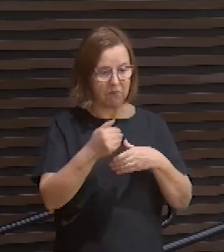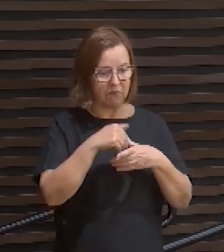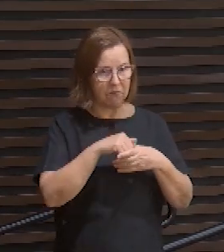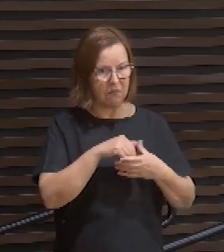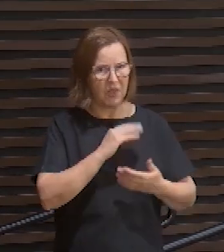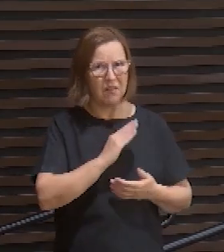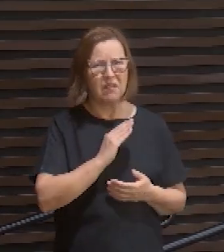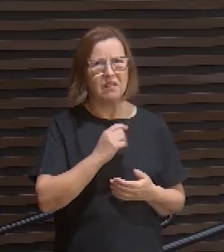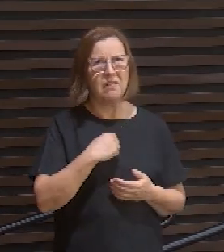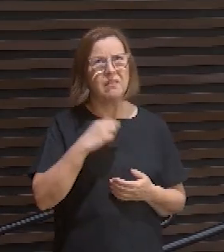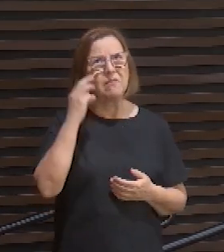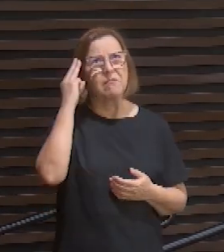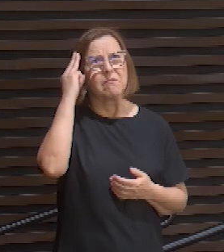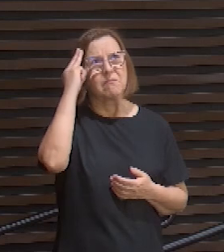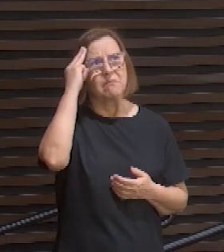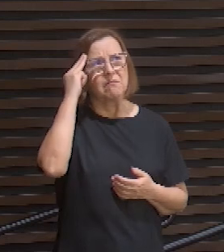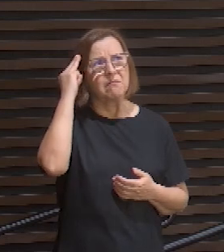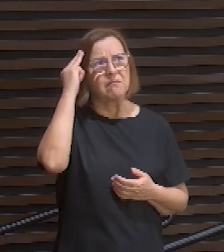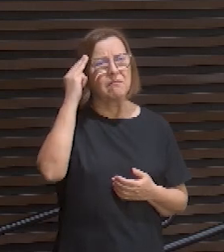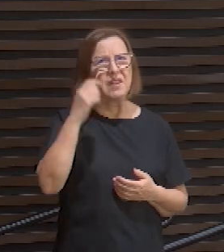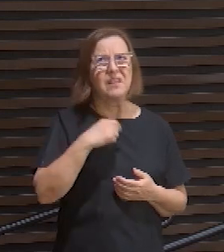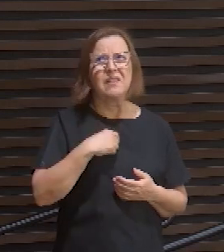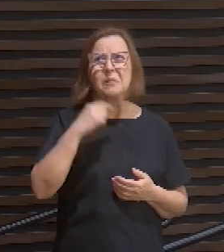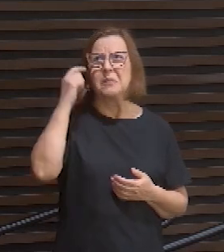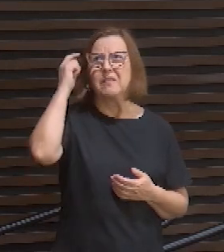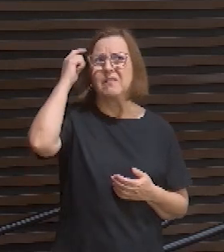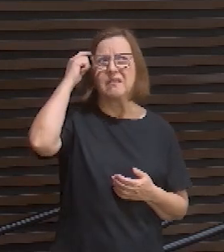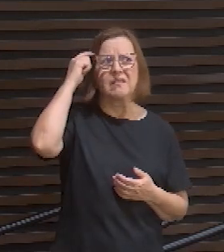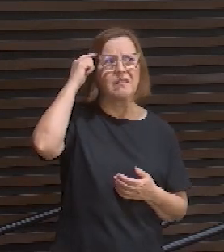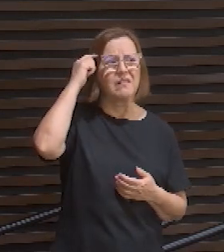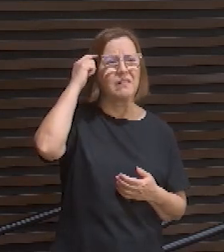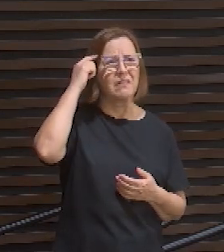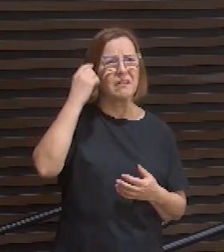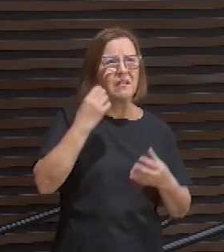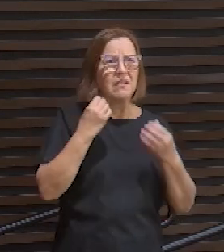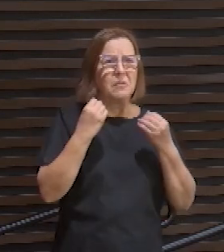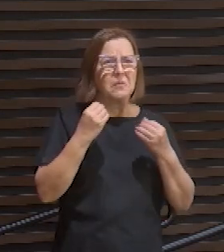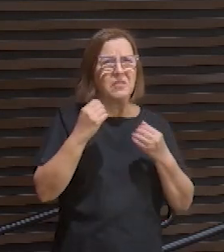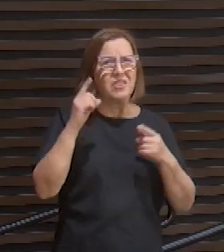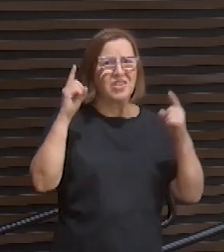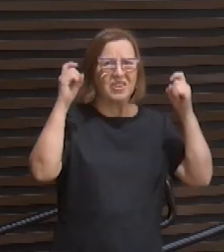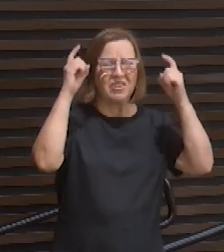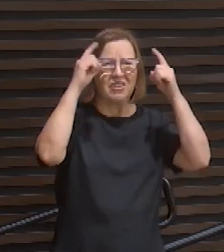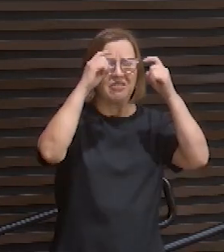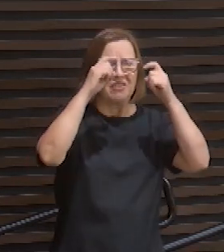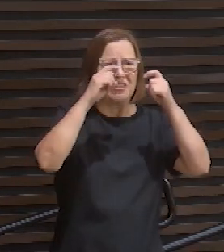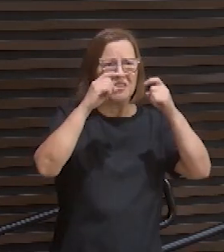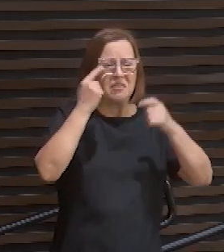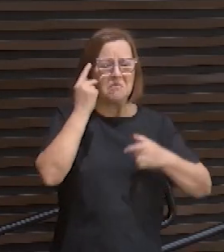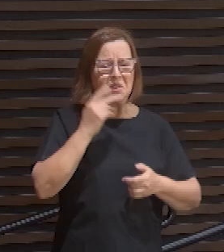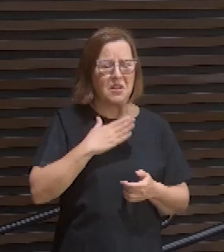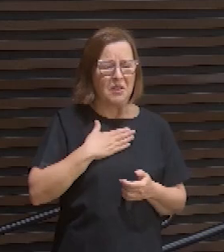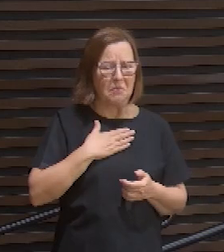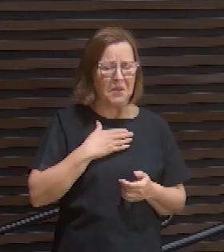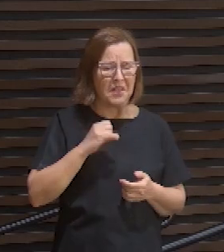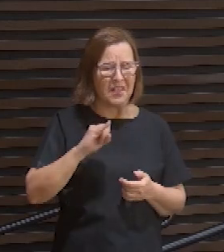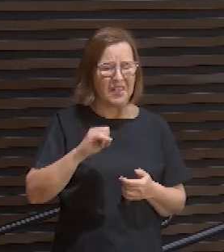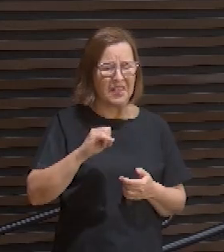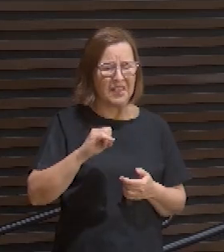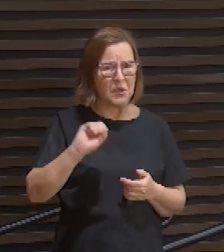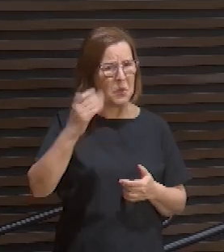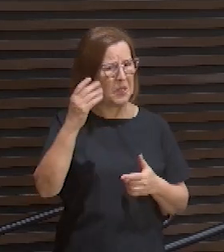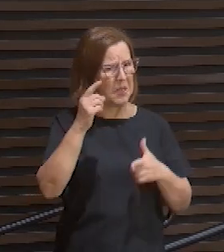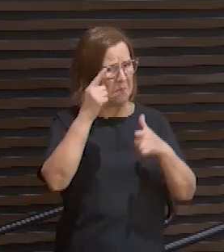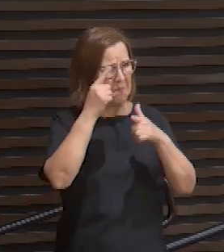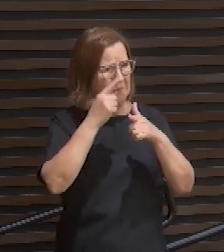meditando naquilo. Eu fiquei pensando em como seria difícil para mim se alguma coisa acontecesse. Como seria triste